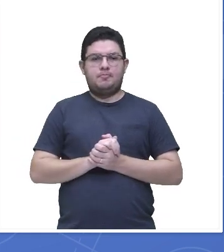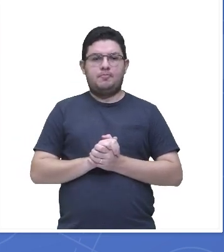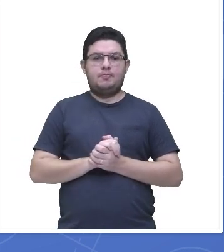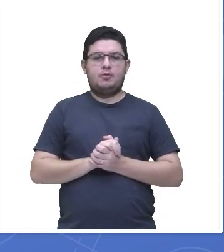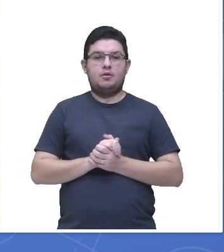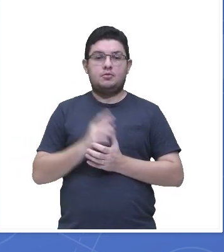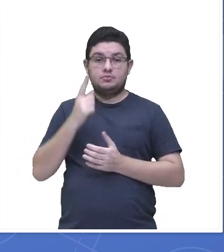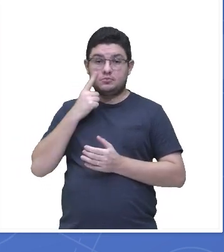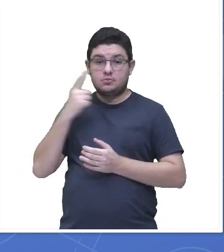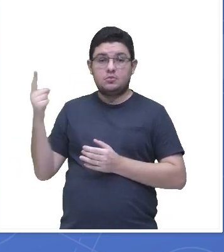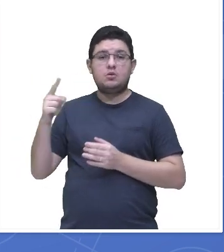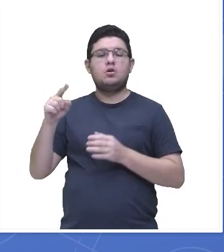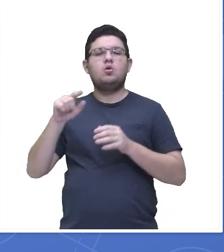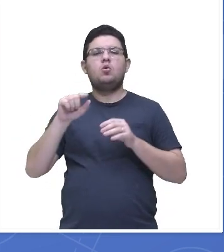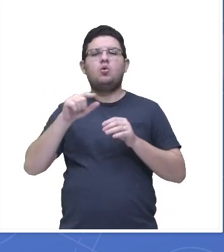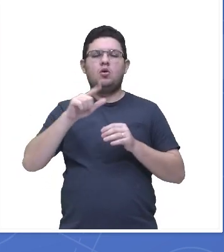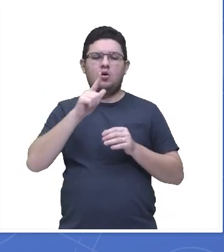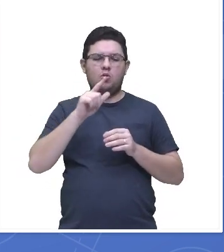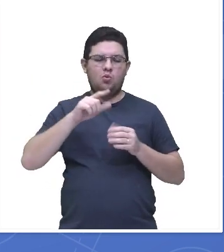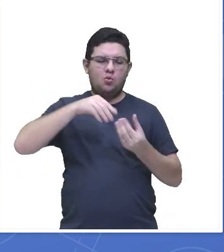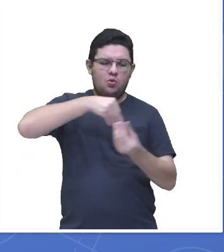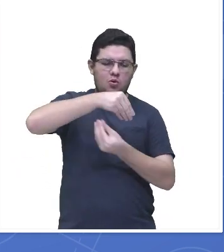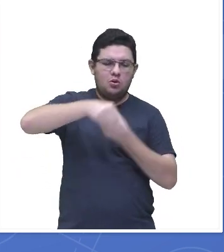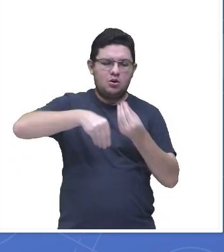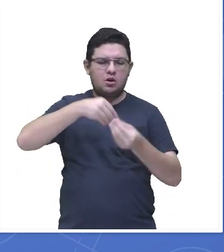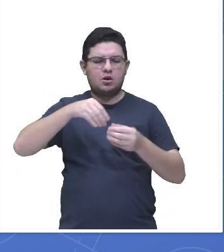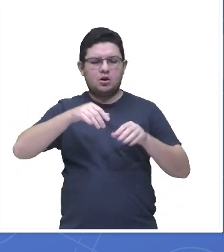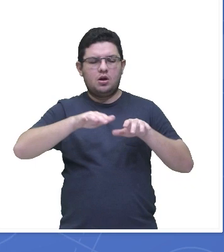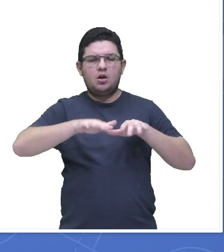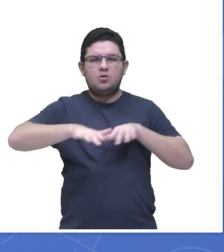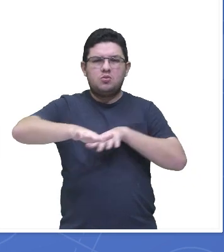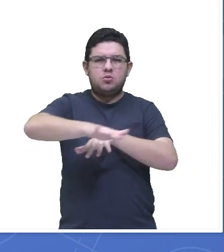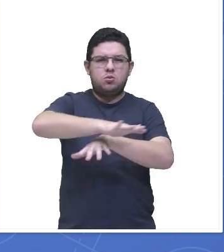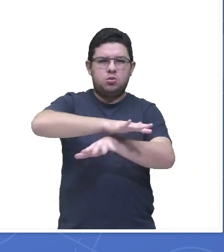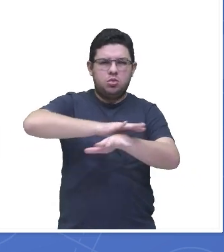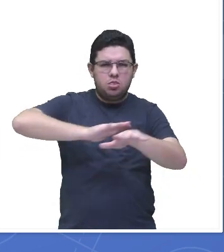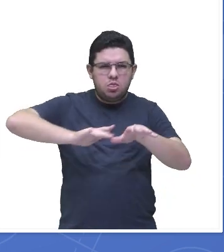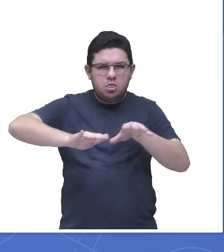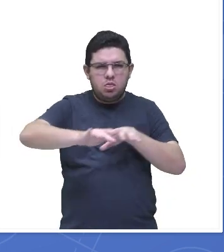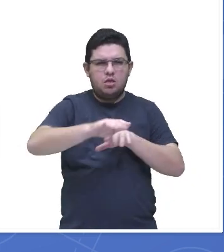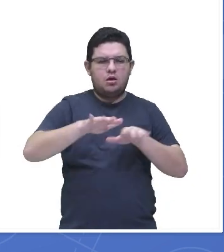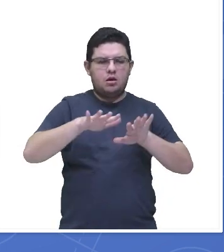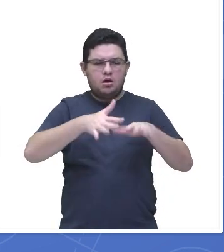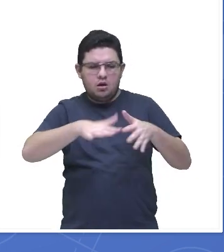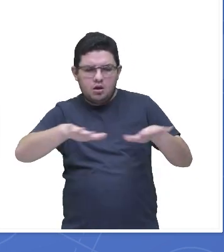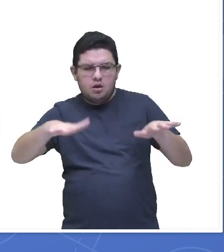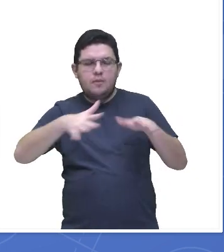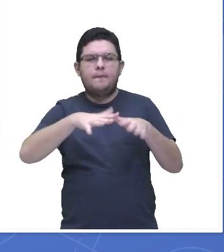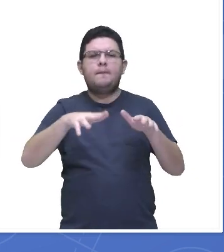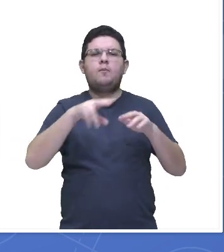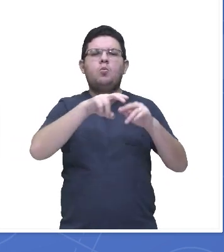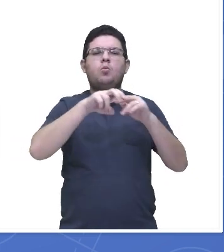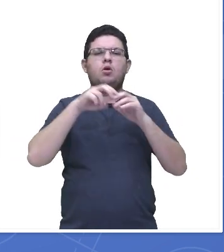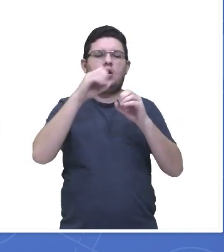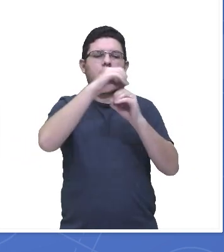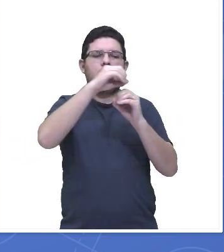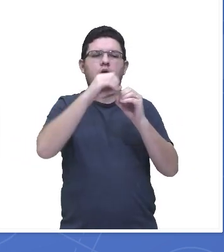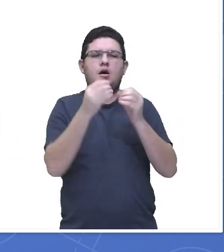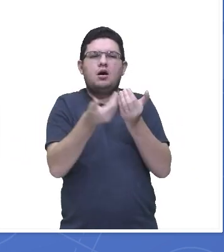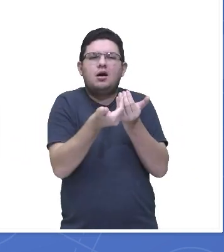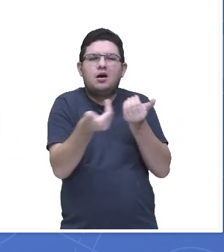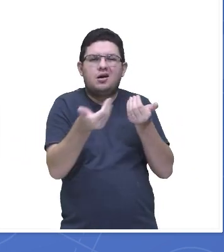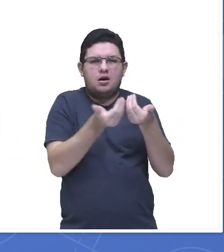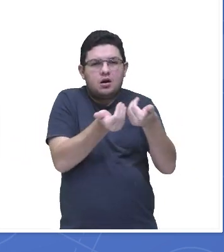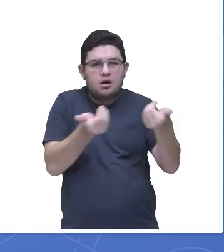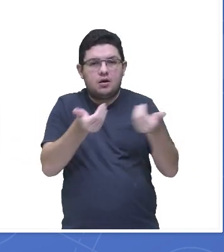outra em virtude da diferença de densidade dos fluidos existentes nessa região.